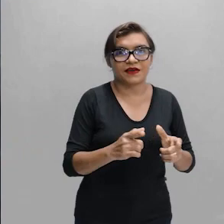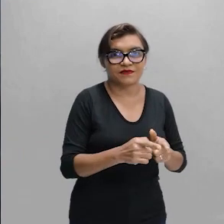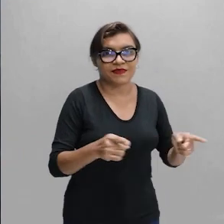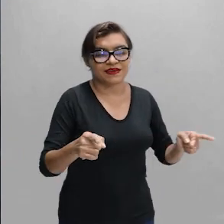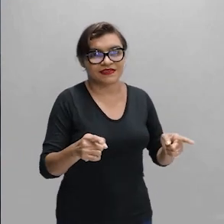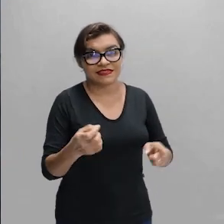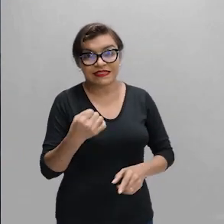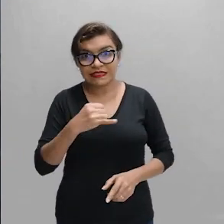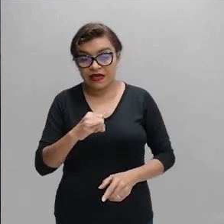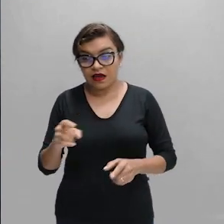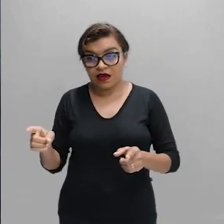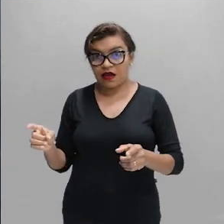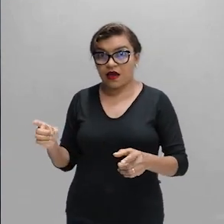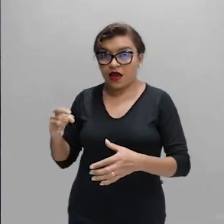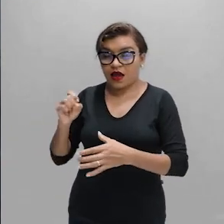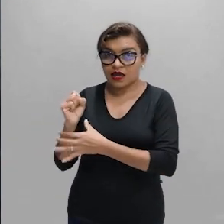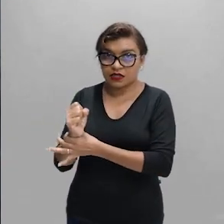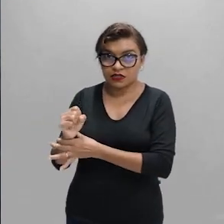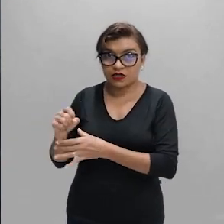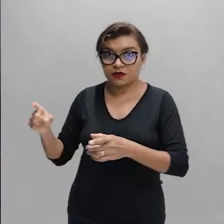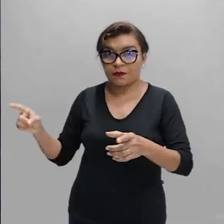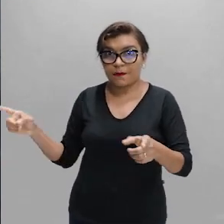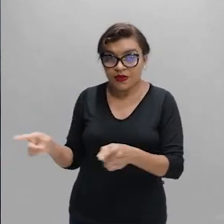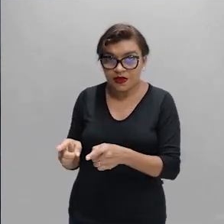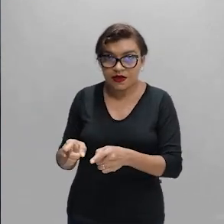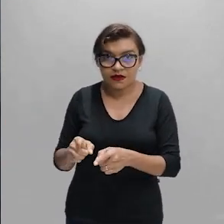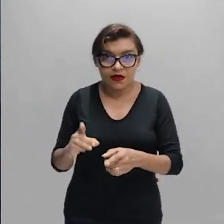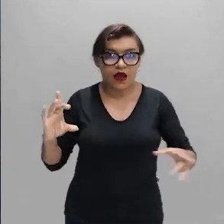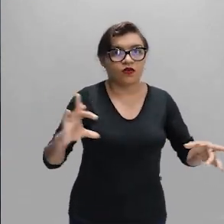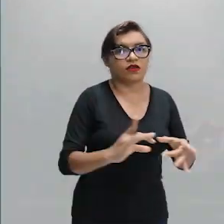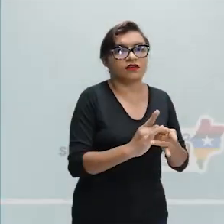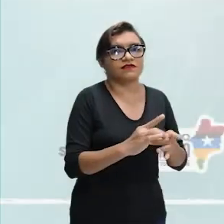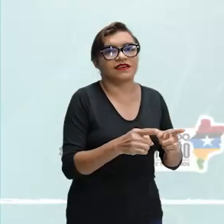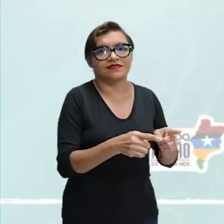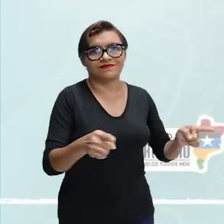Se a resistividade é pequena, a condutividade é alta. Ok?